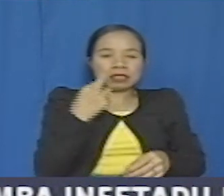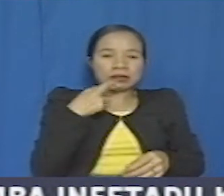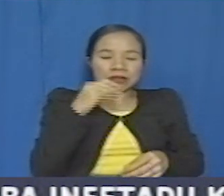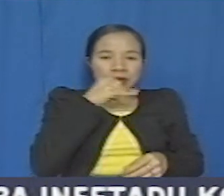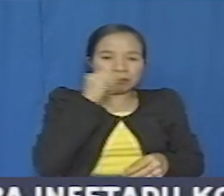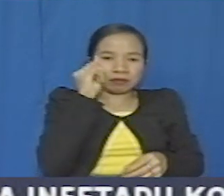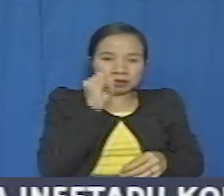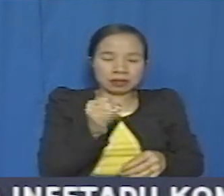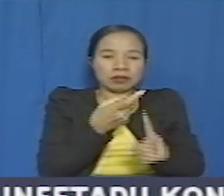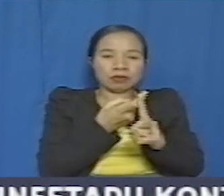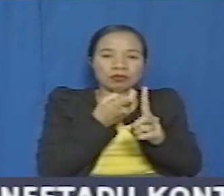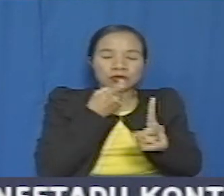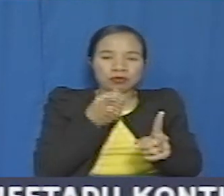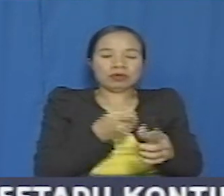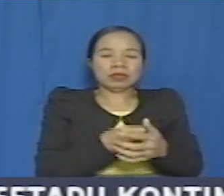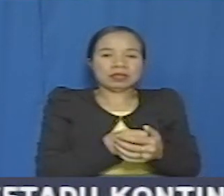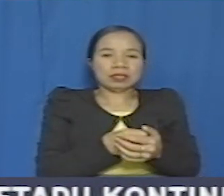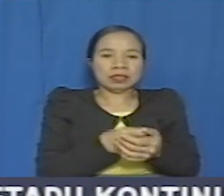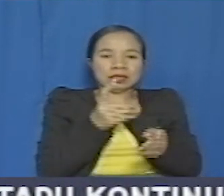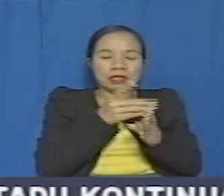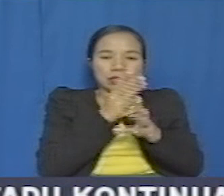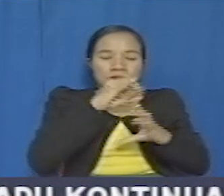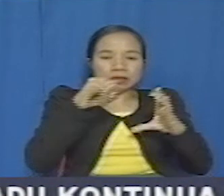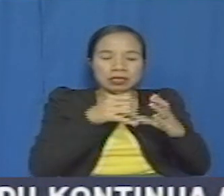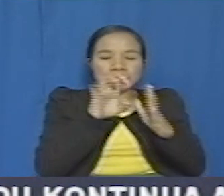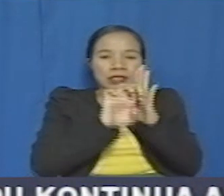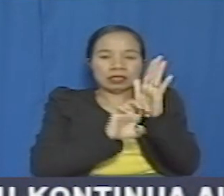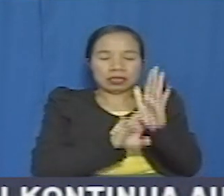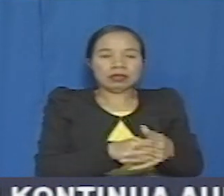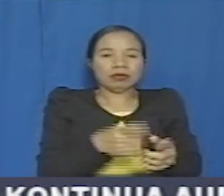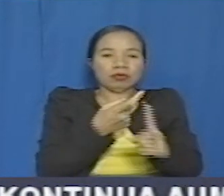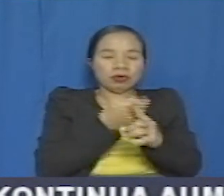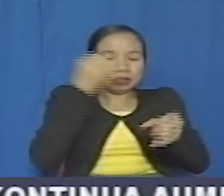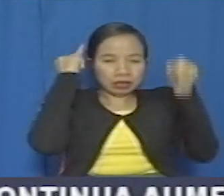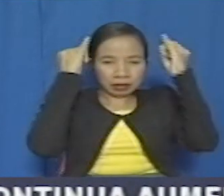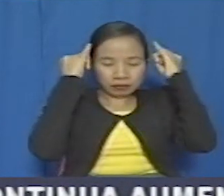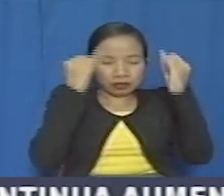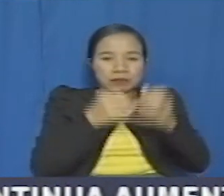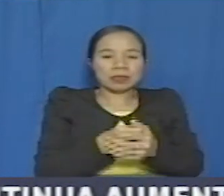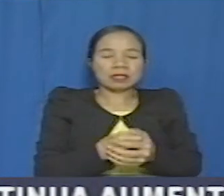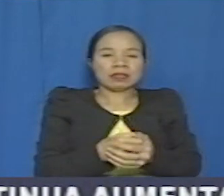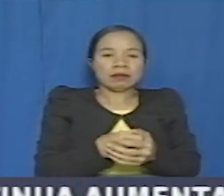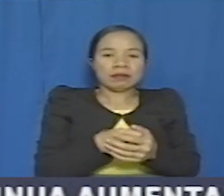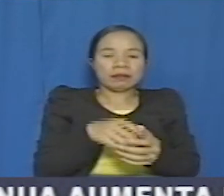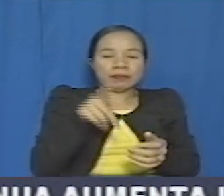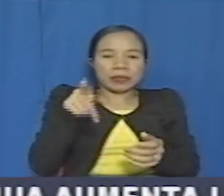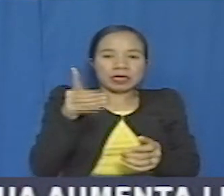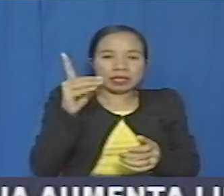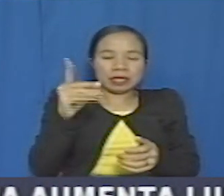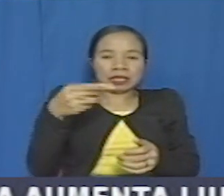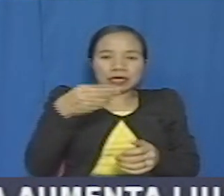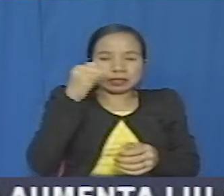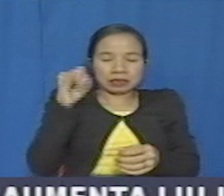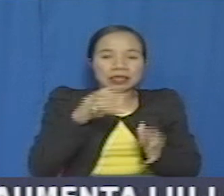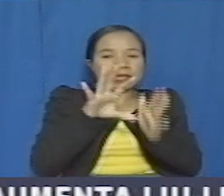investigação husi inspetor geral do estado nian husi informação preliminar nebe PDHJ hetang tudo kata